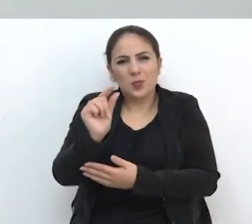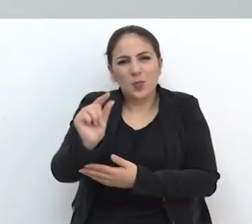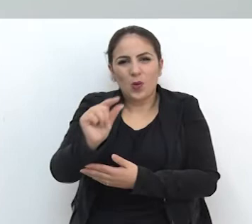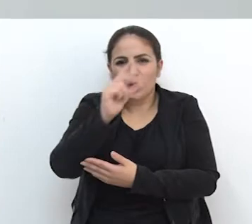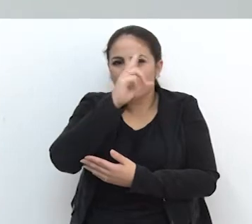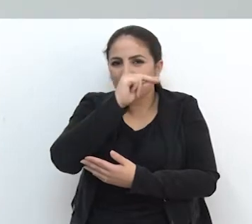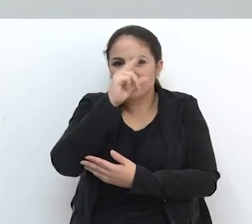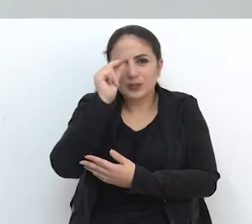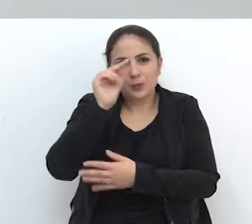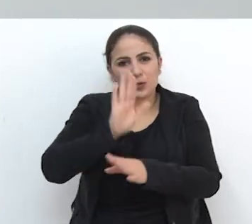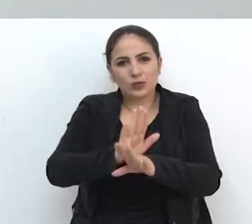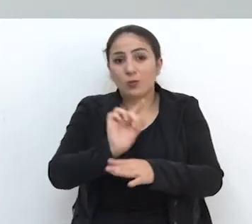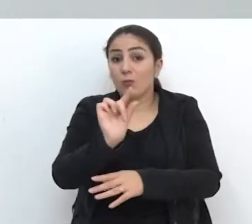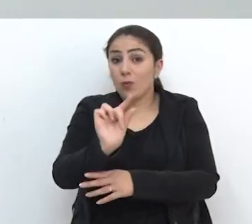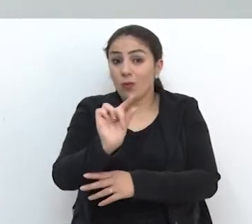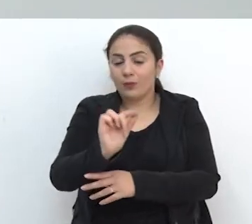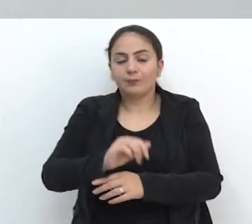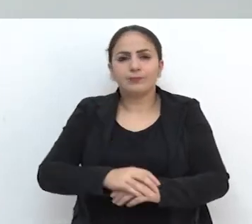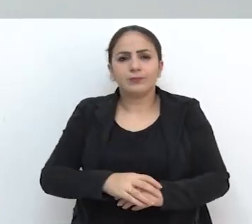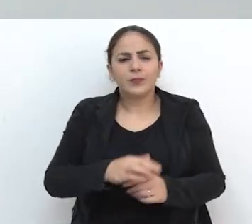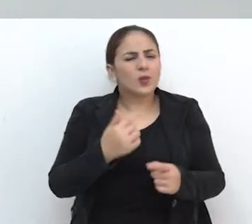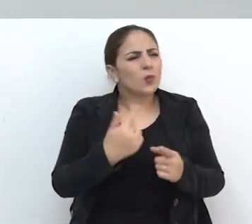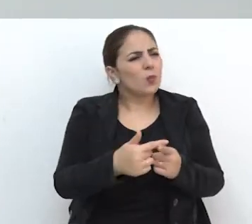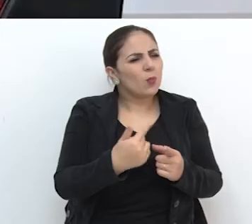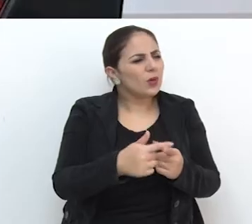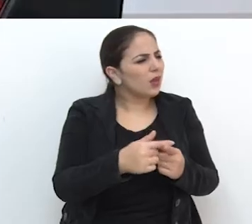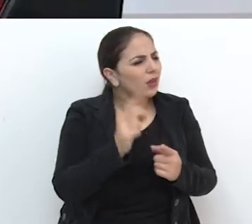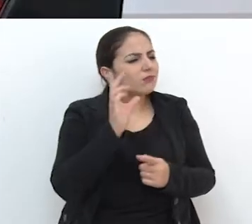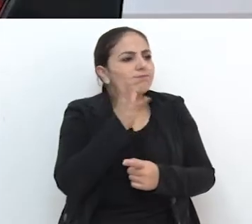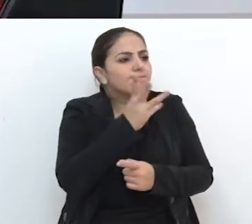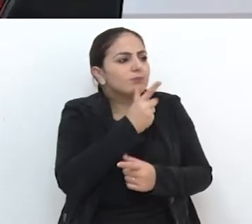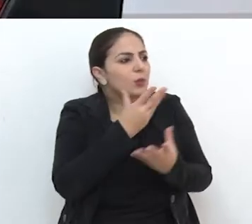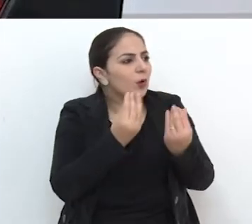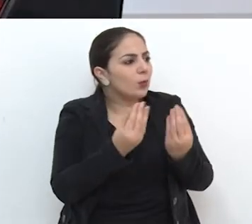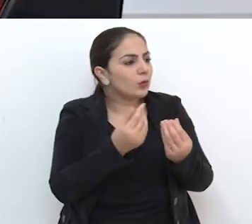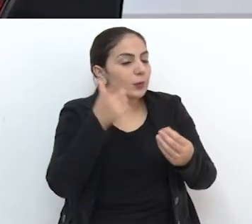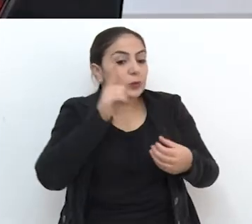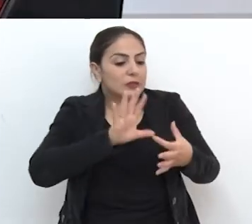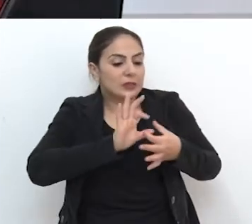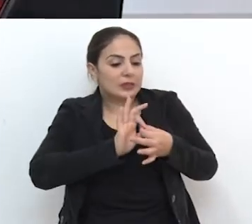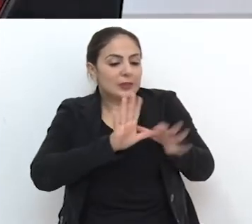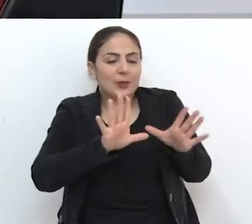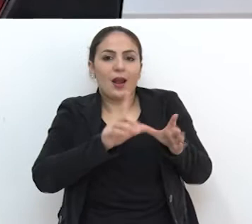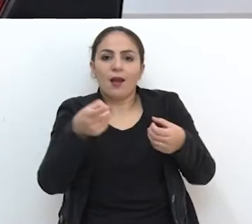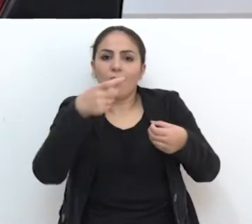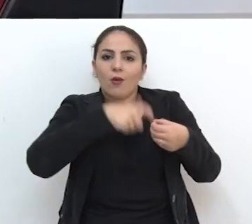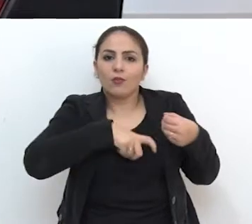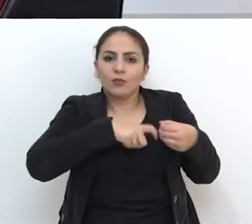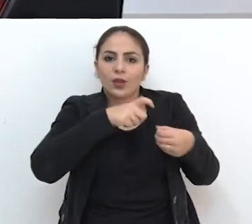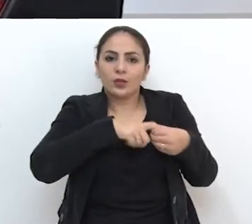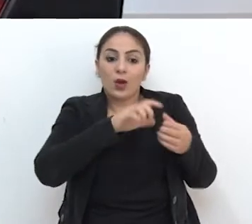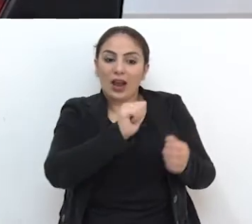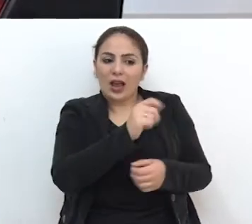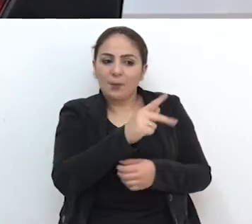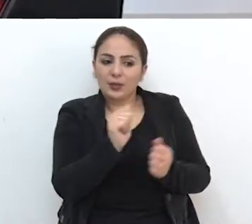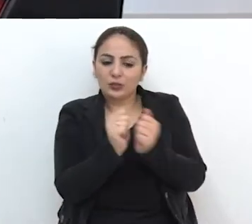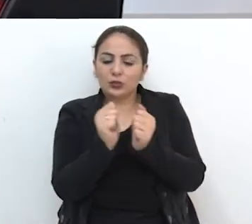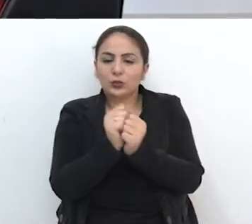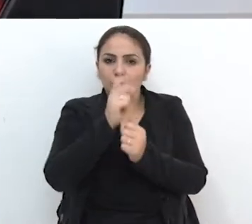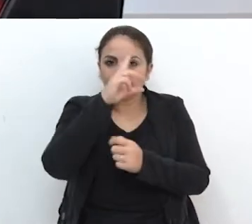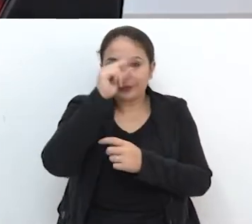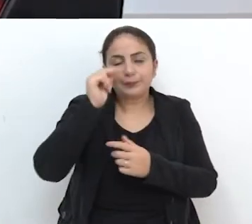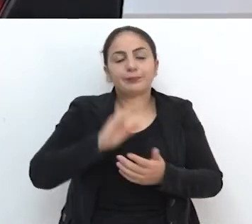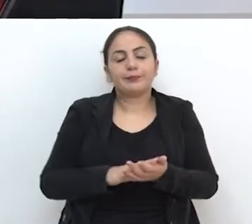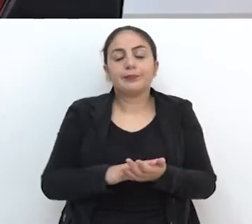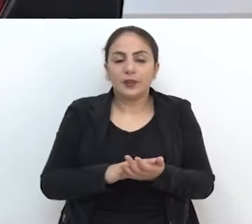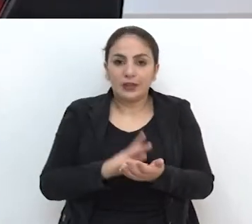do poder público, não é? E por que que está demorando tanto para a liberação do convênio do CAPA com o município? Na verdade,